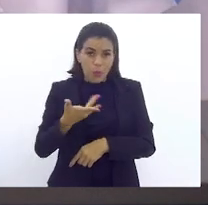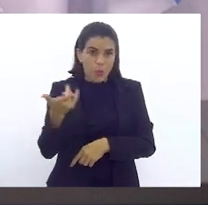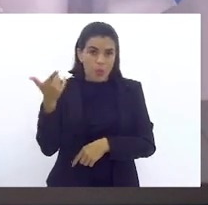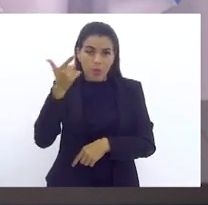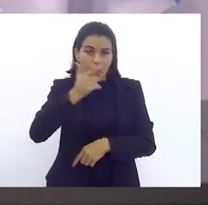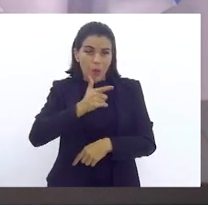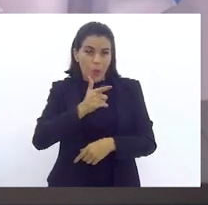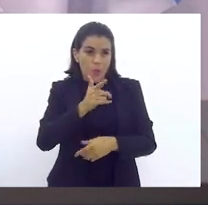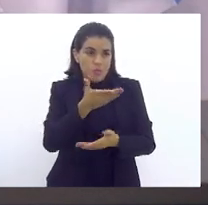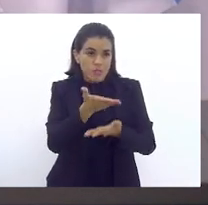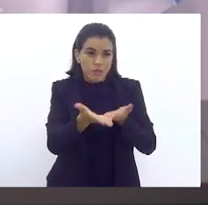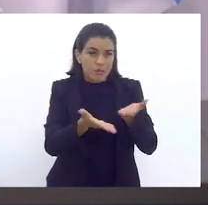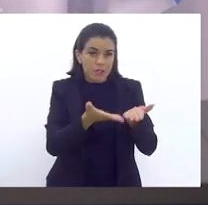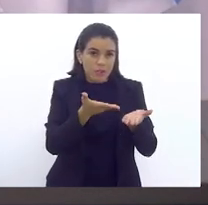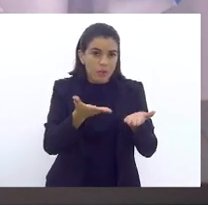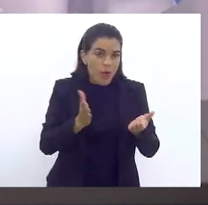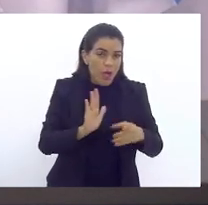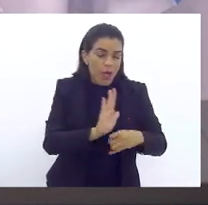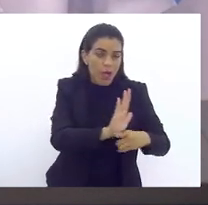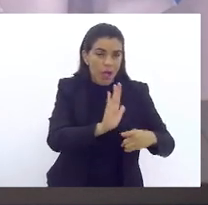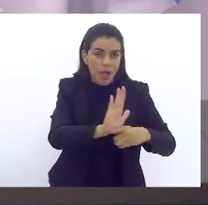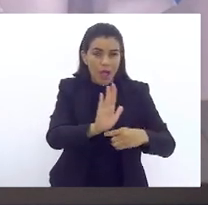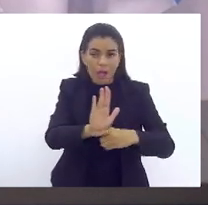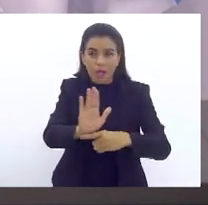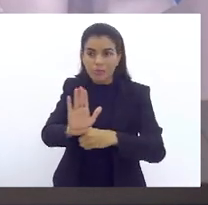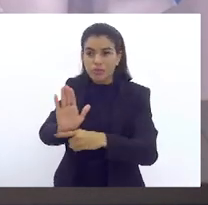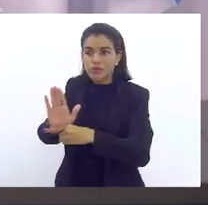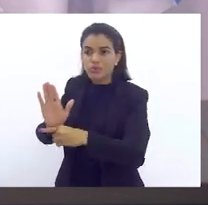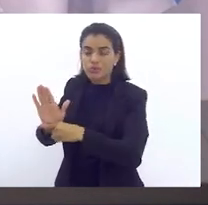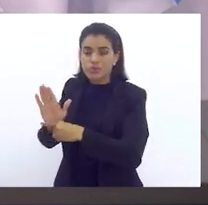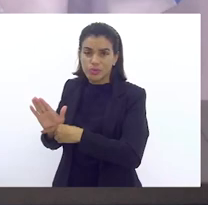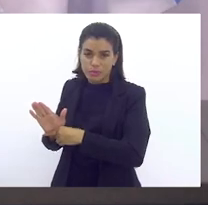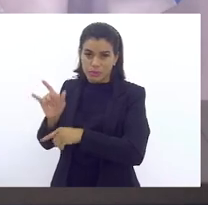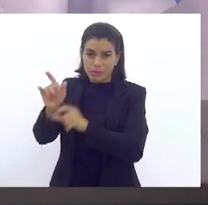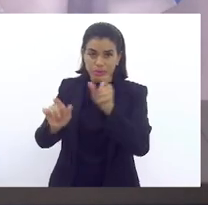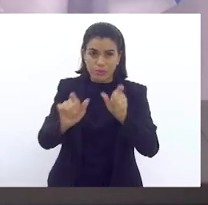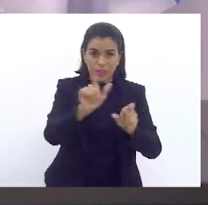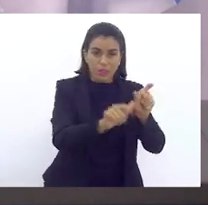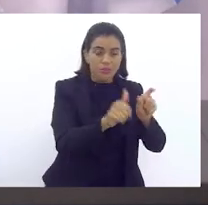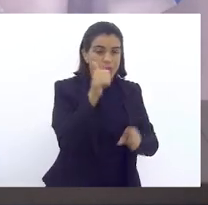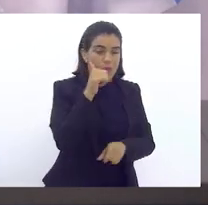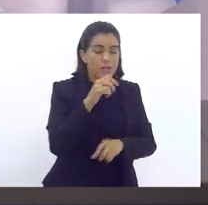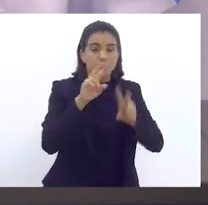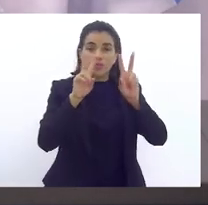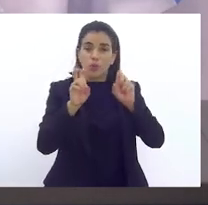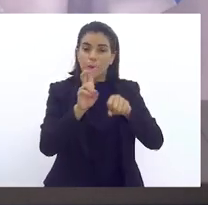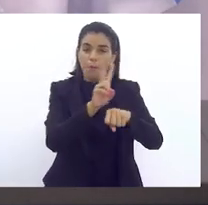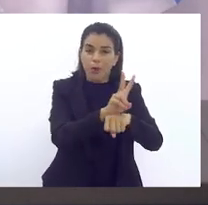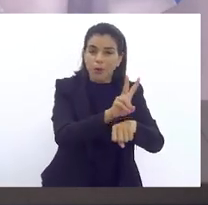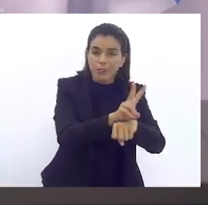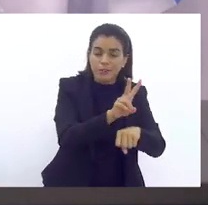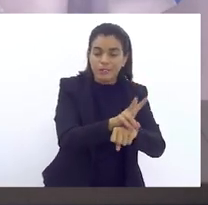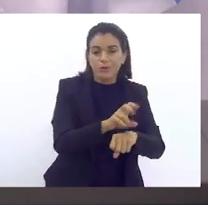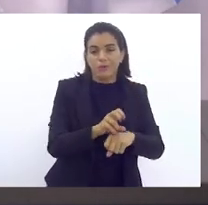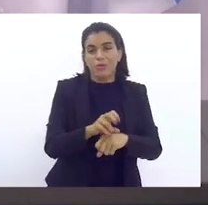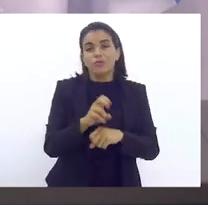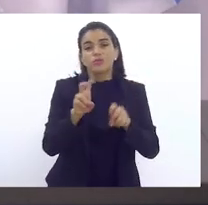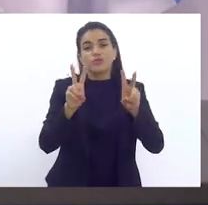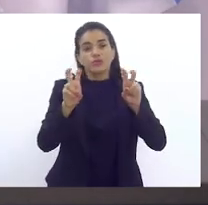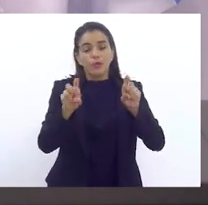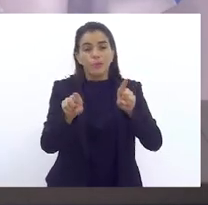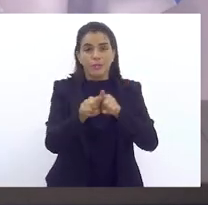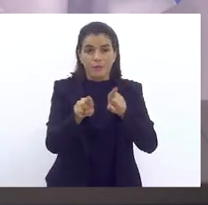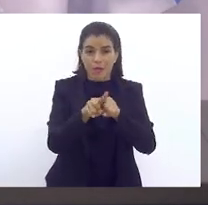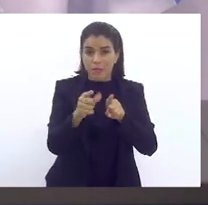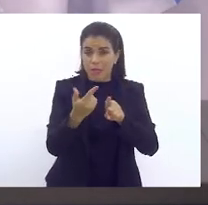conta da necessidade que as mulheres estão tendo em termos de rede de proteção em termos de outras políticas também porque